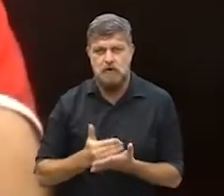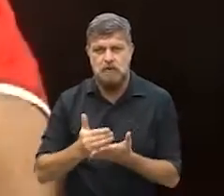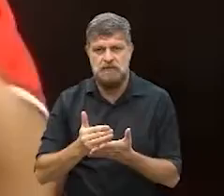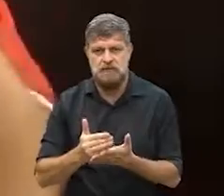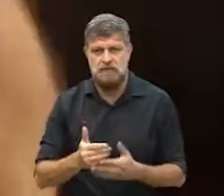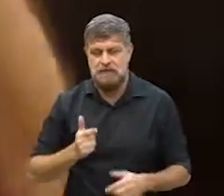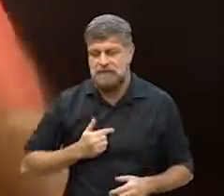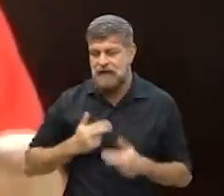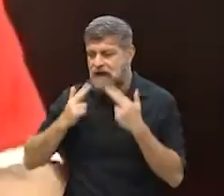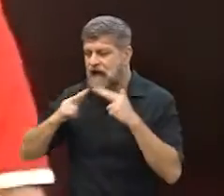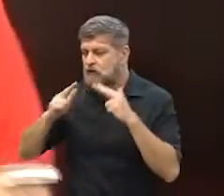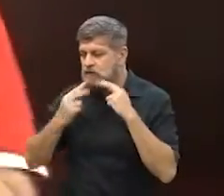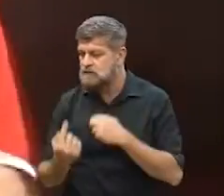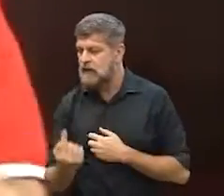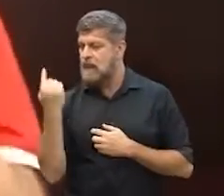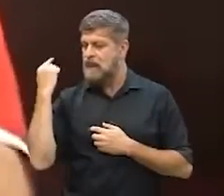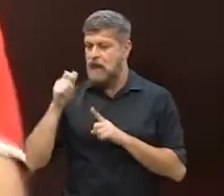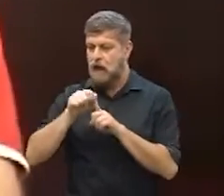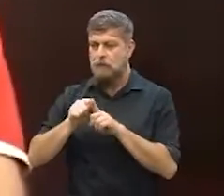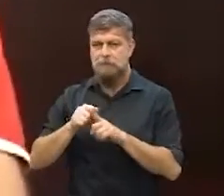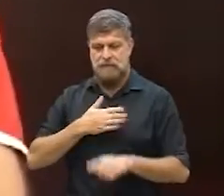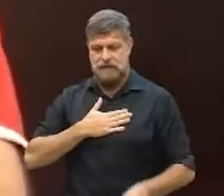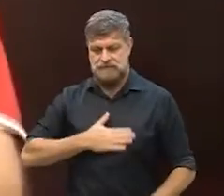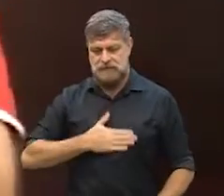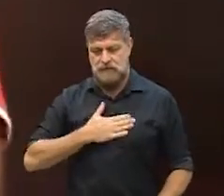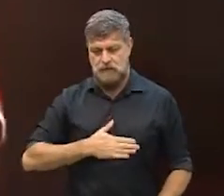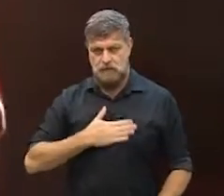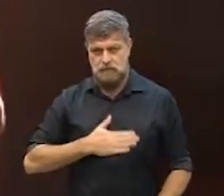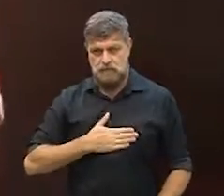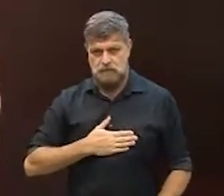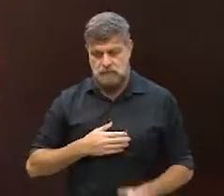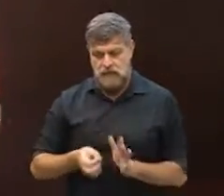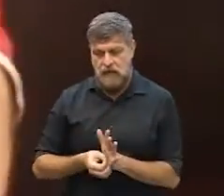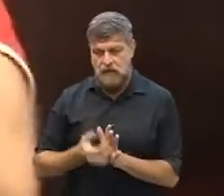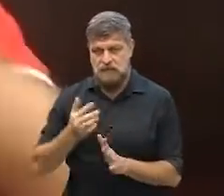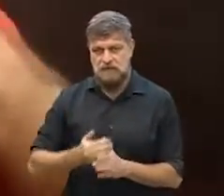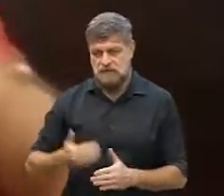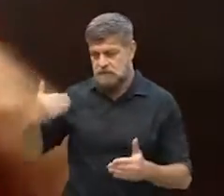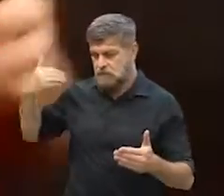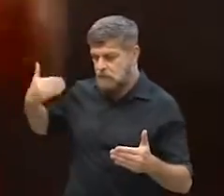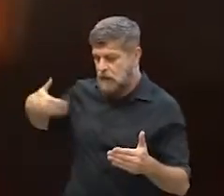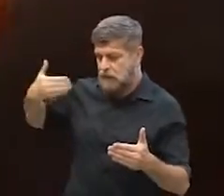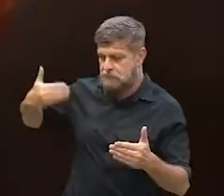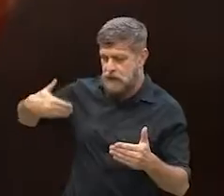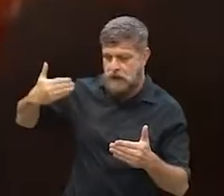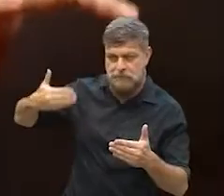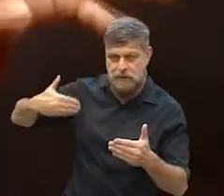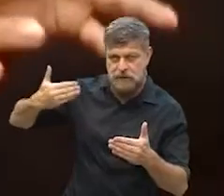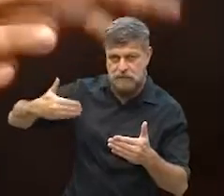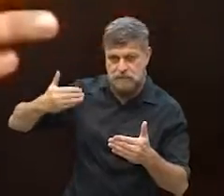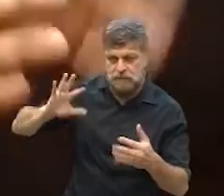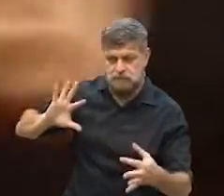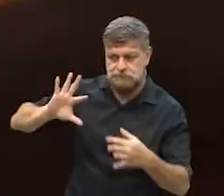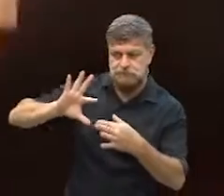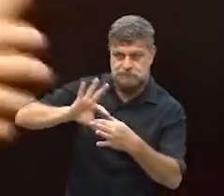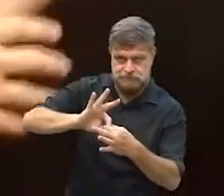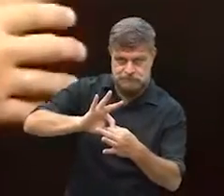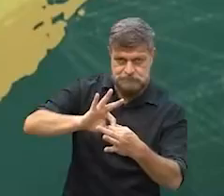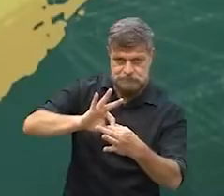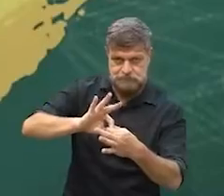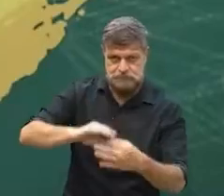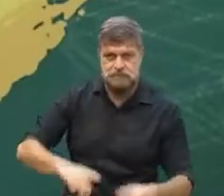que caiu e essa notícia foi dada em agosto, em julho, mas muitas vezes ela é sequência do que vem acontecendo em junho,